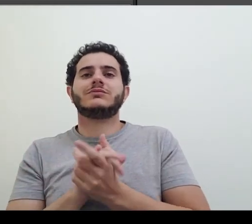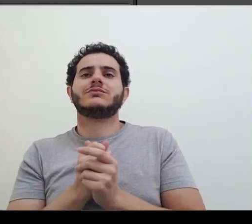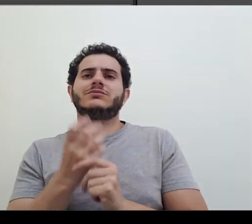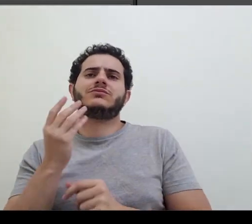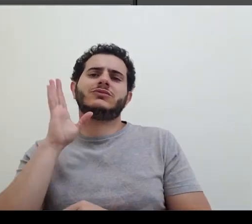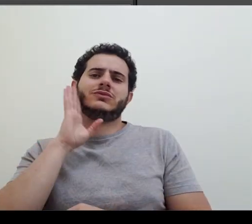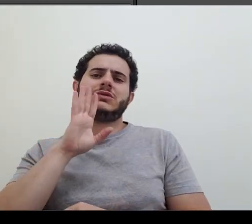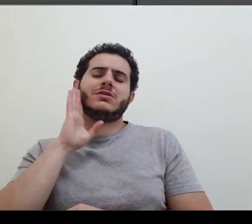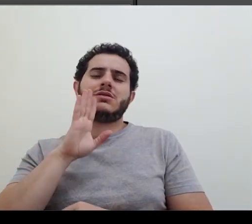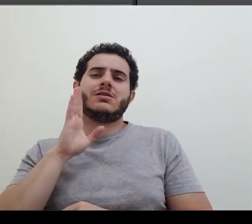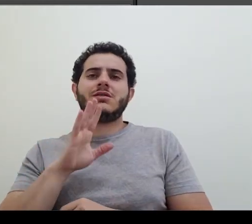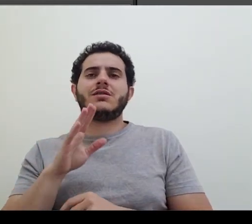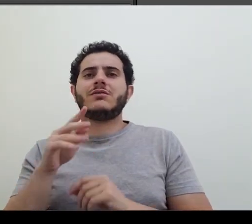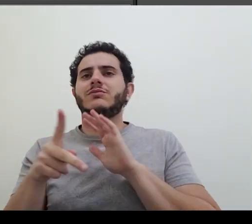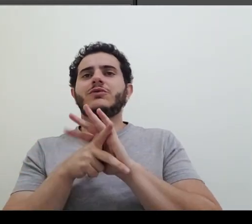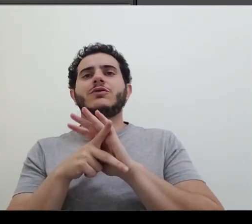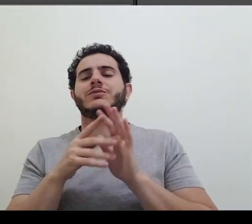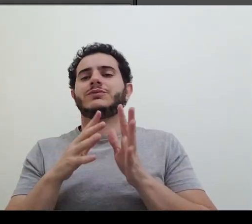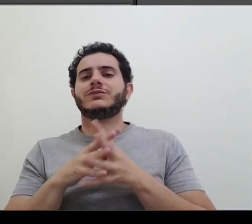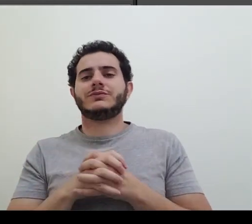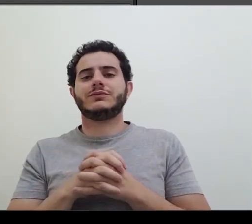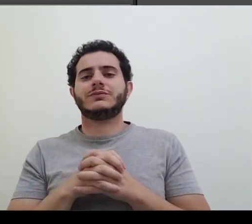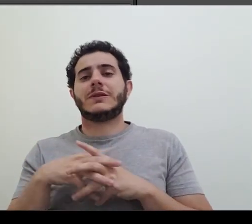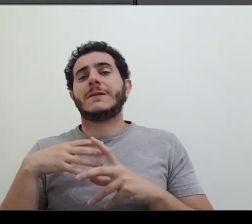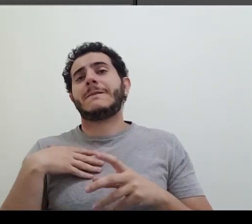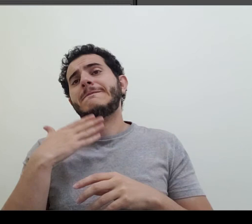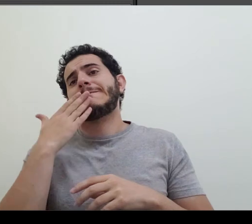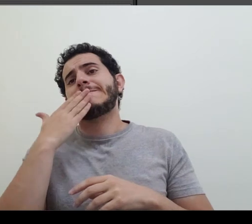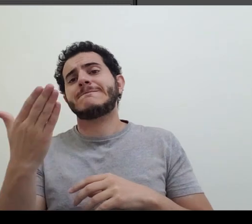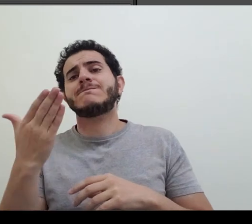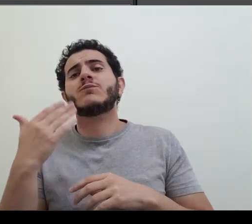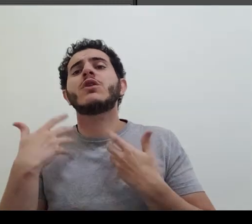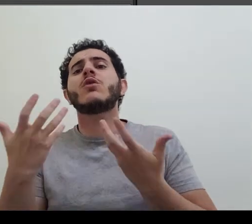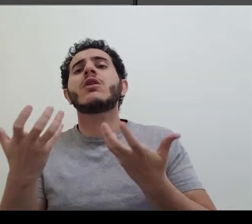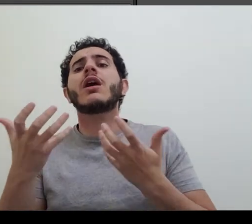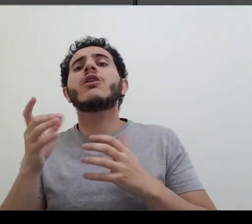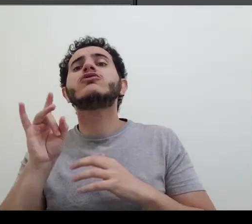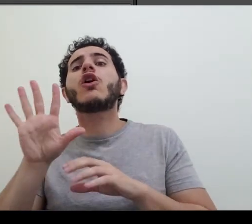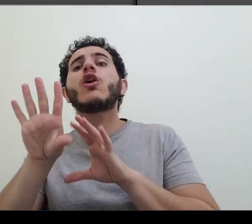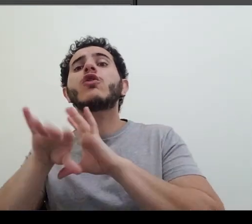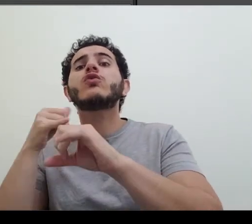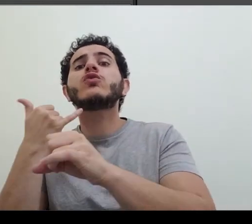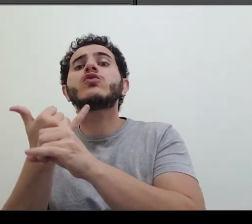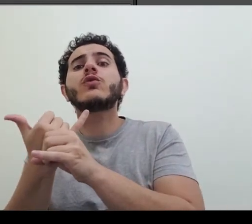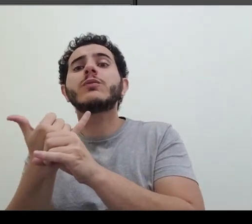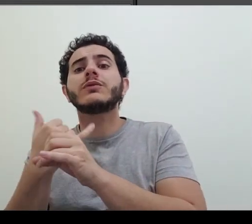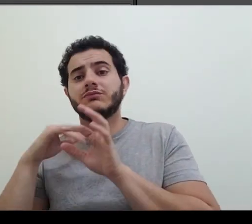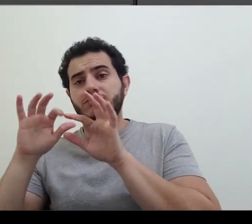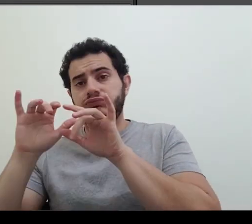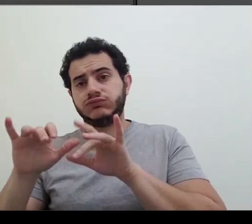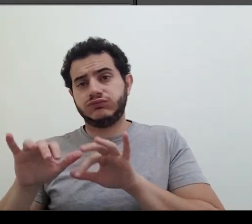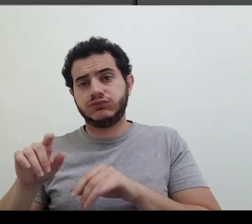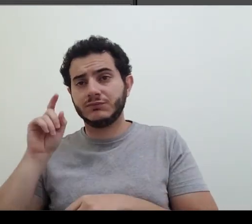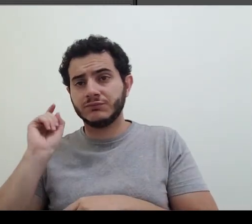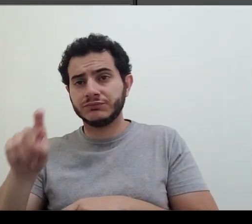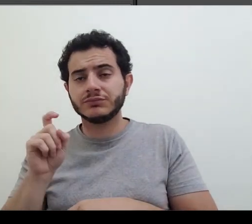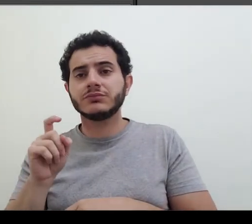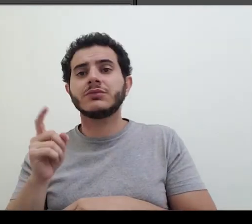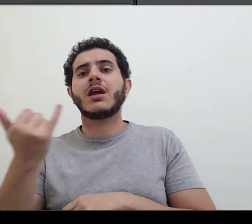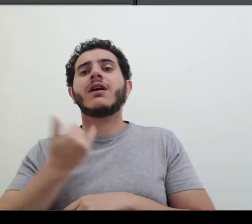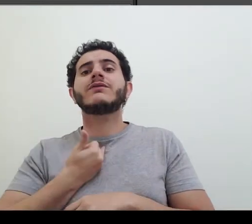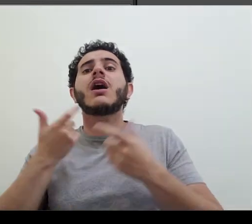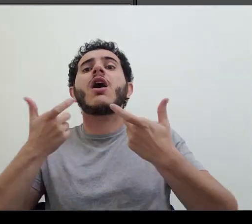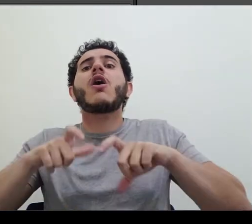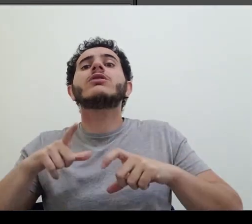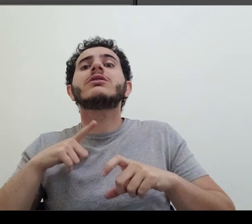biblioteca, ó, pequenininho, as nuances do Lightroom. Tem texto. Vou pedir para filtrar só o que tiver YouTube. Aí eu digito YouTube, ele vai me